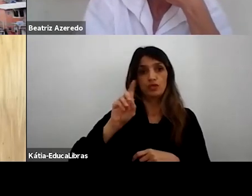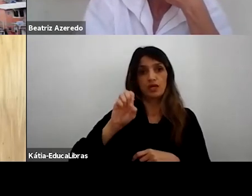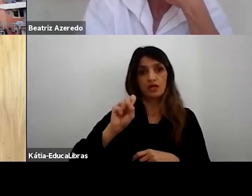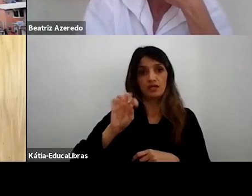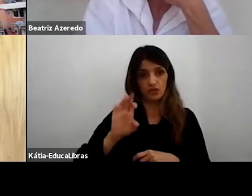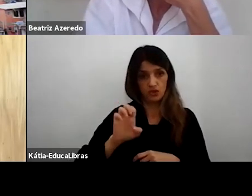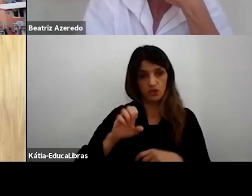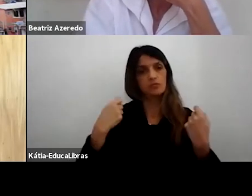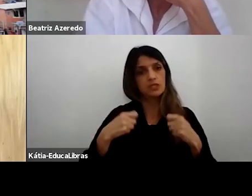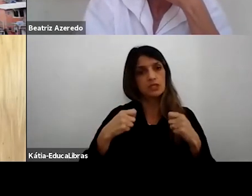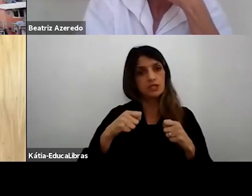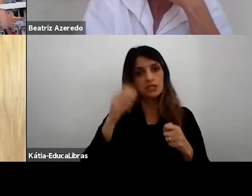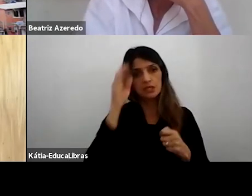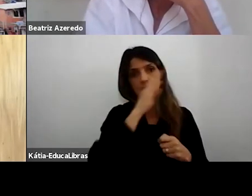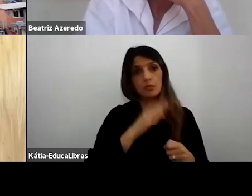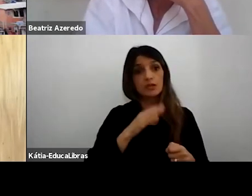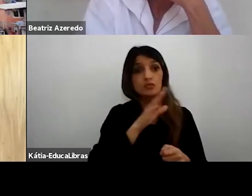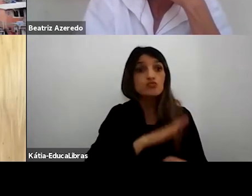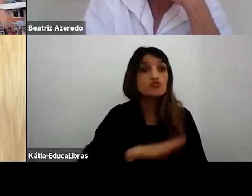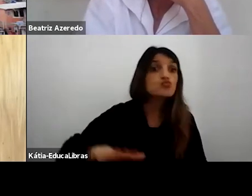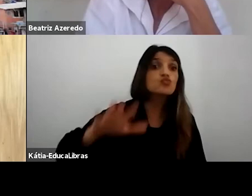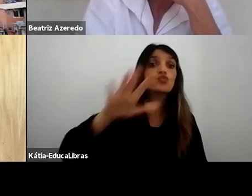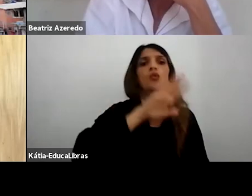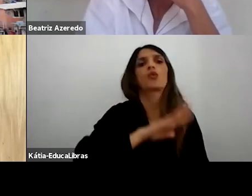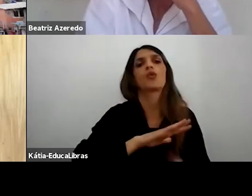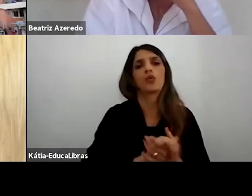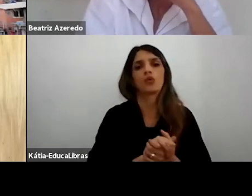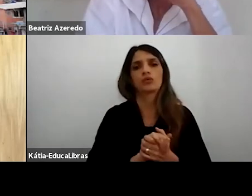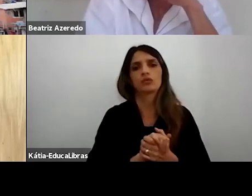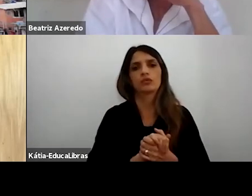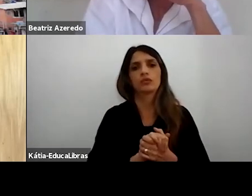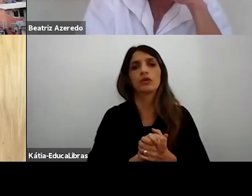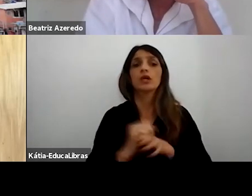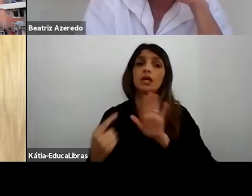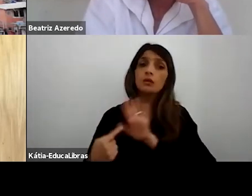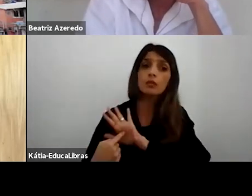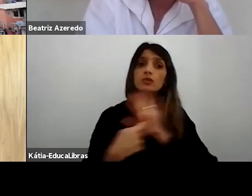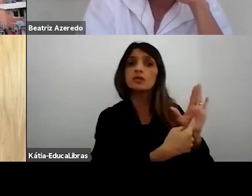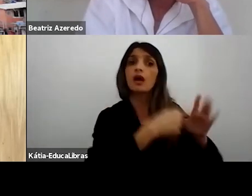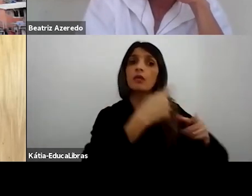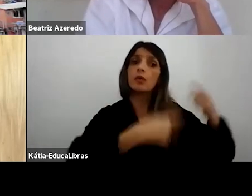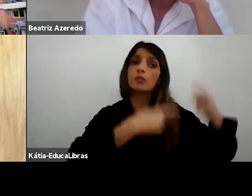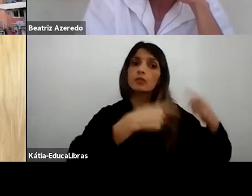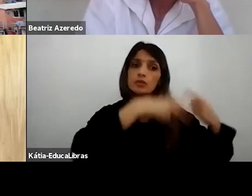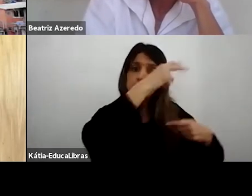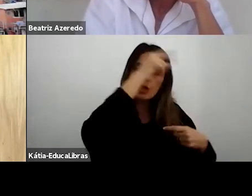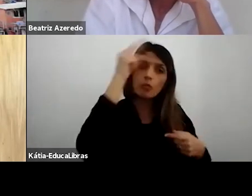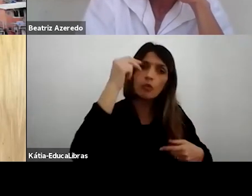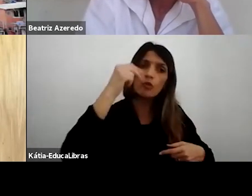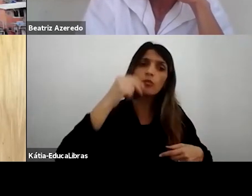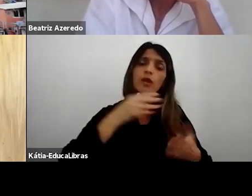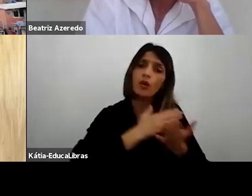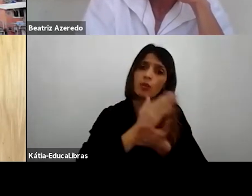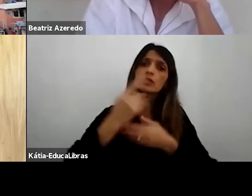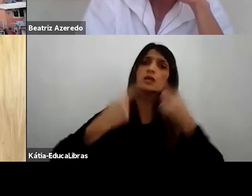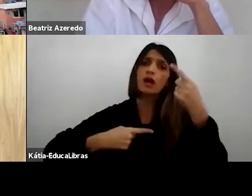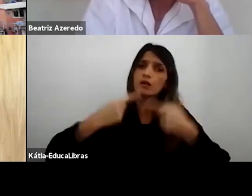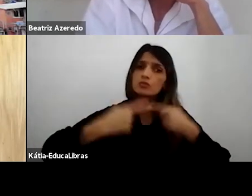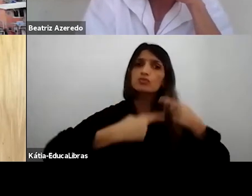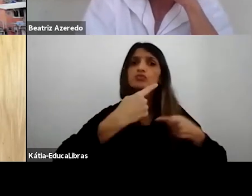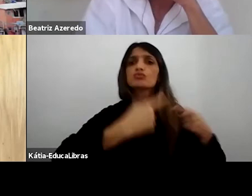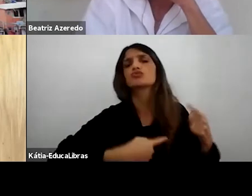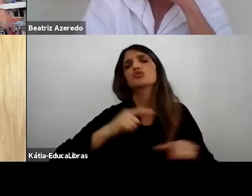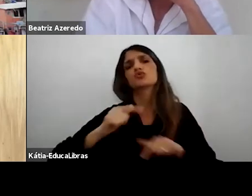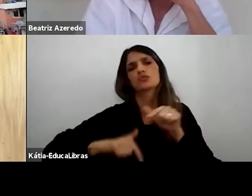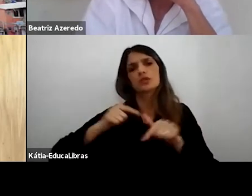essa visibilidade nacional e é uma alavanca para políticas públicas e para a gente começar a discutir sobre isso e as ações acontecendo no dia